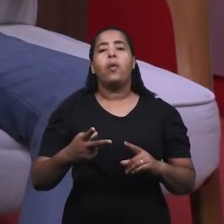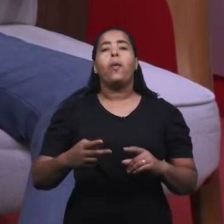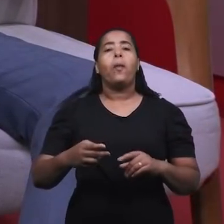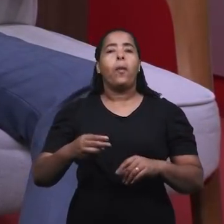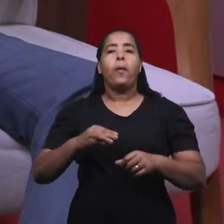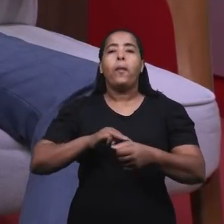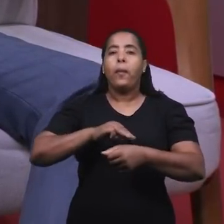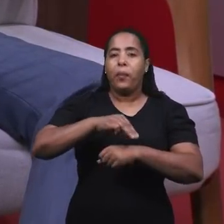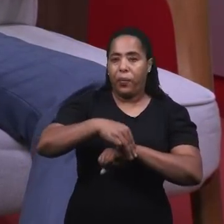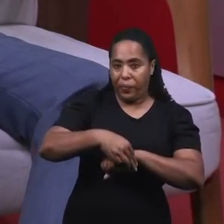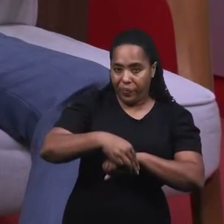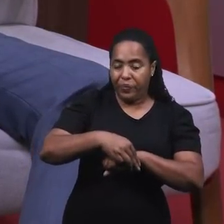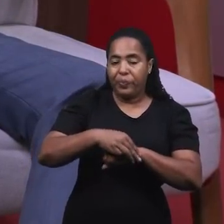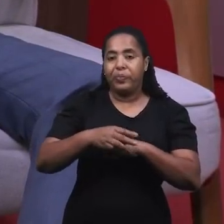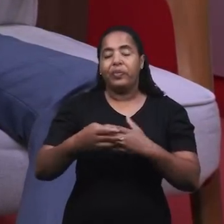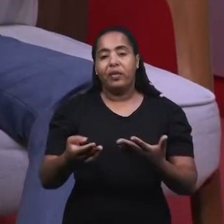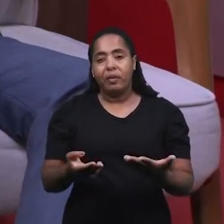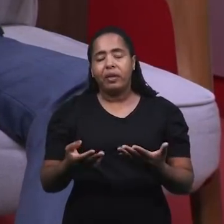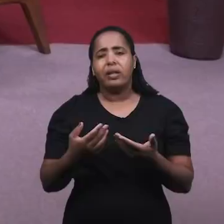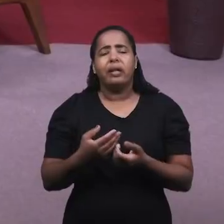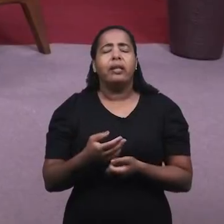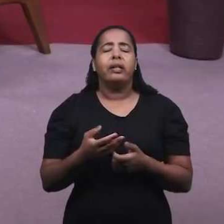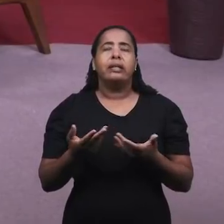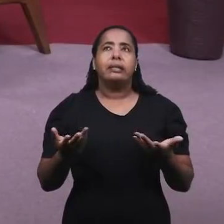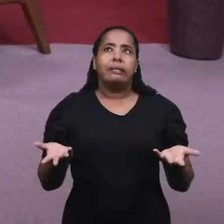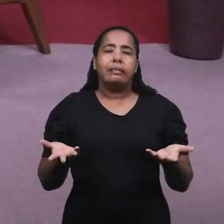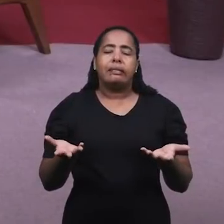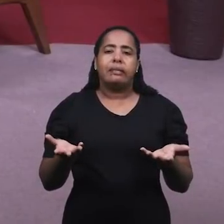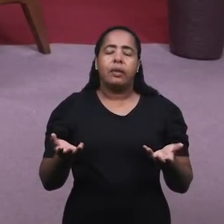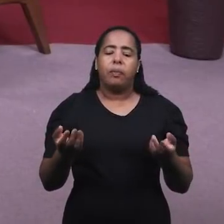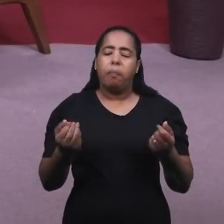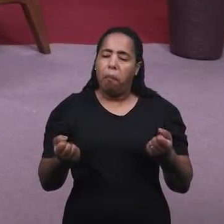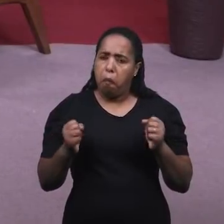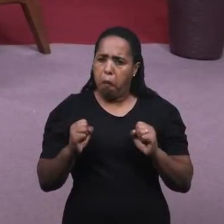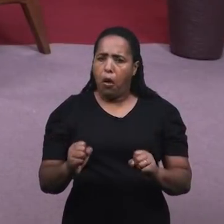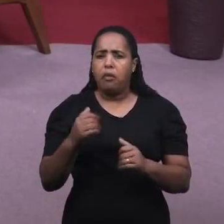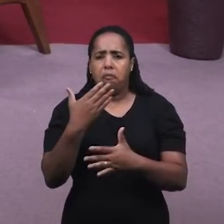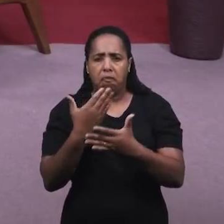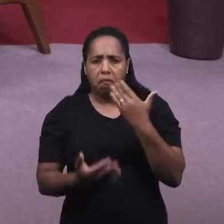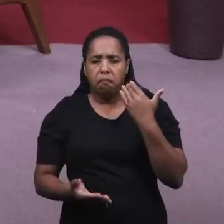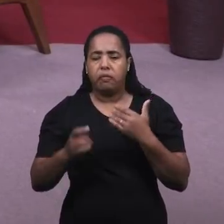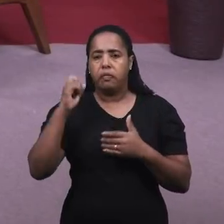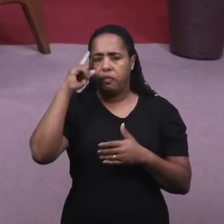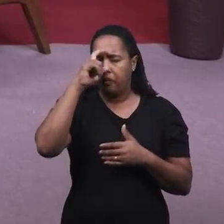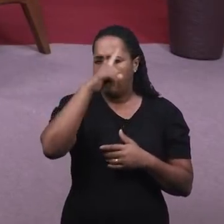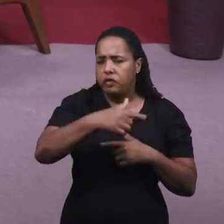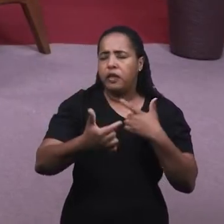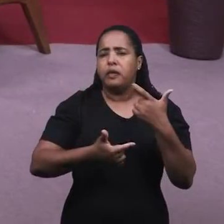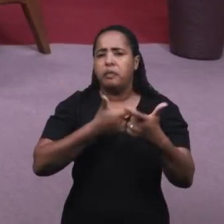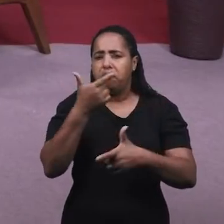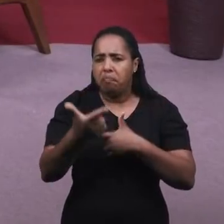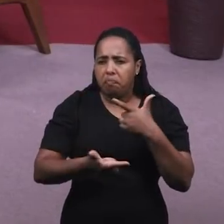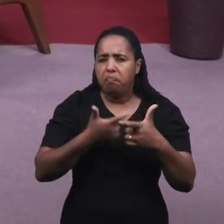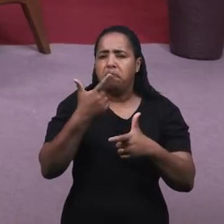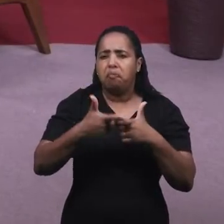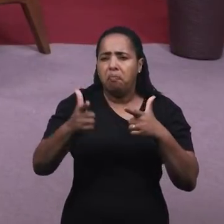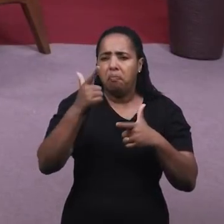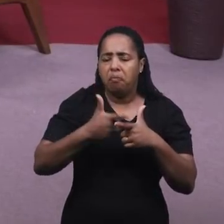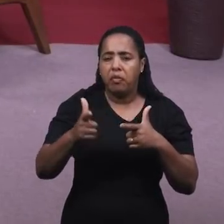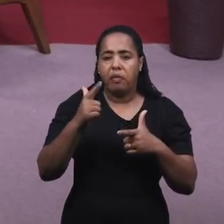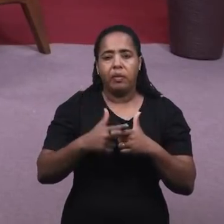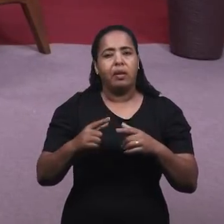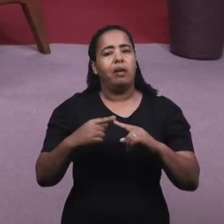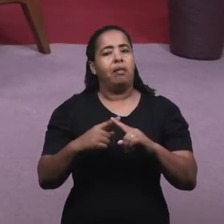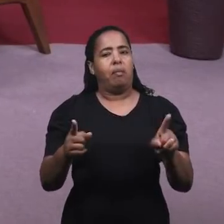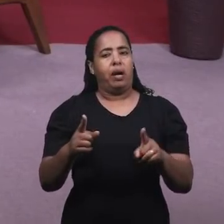ministério. Ou seja, você pode ter perdas, ter dificuldades, problemas, agora